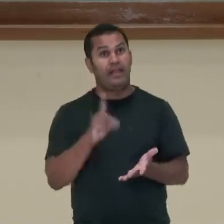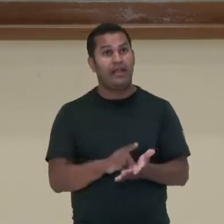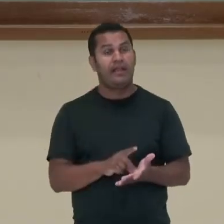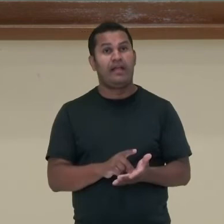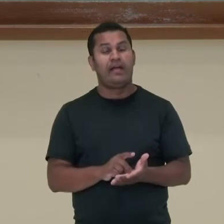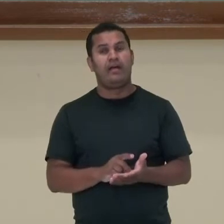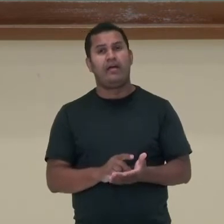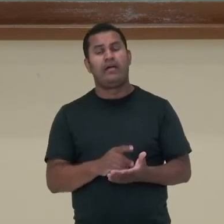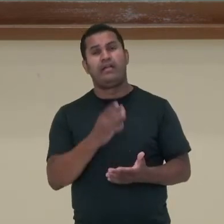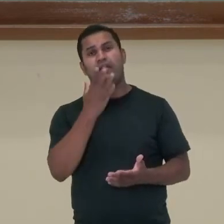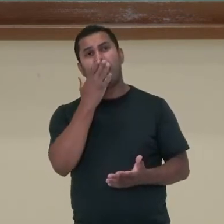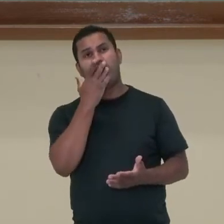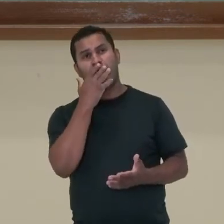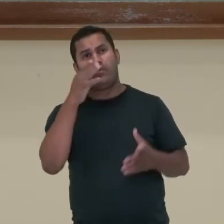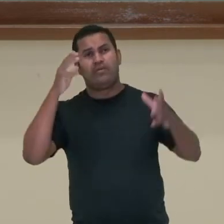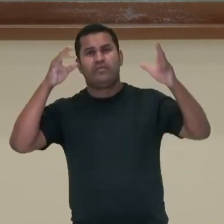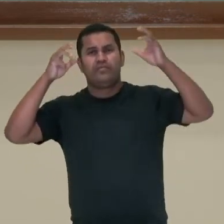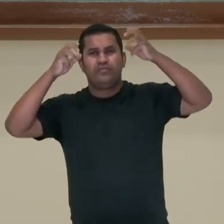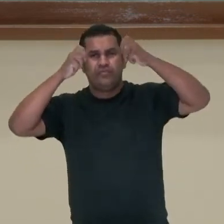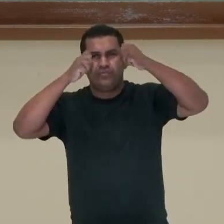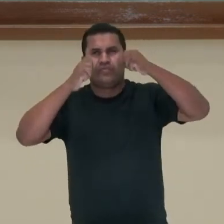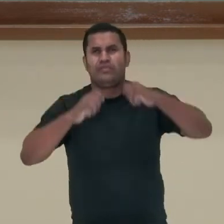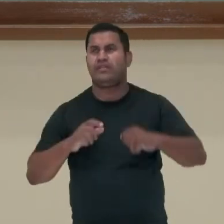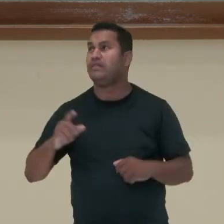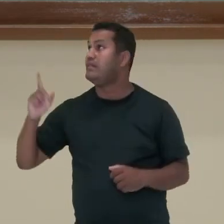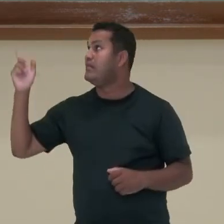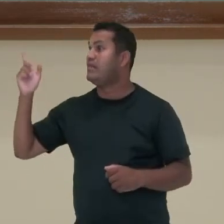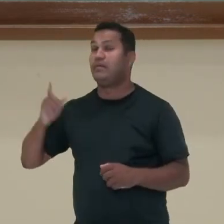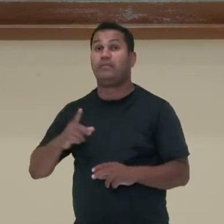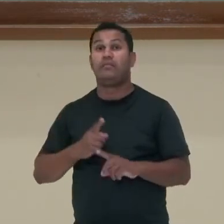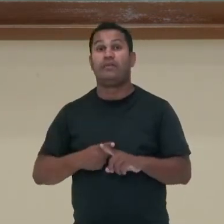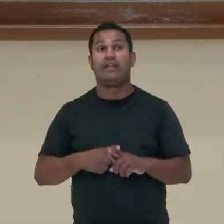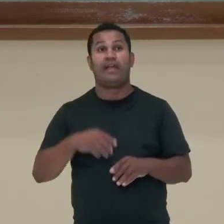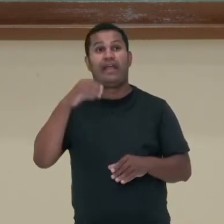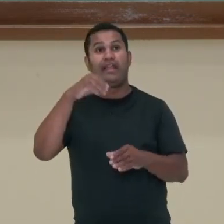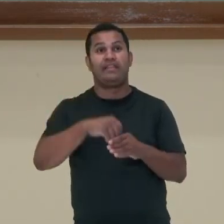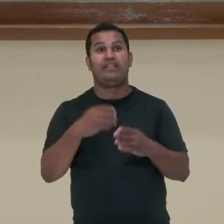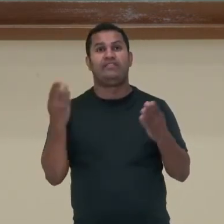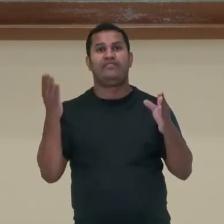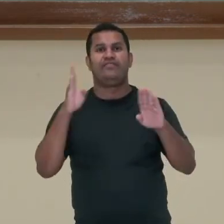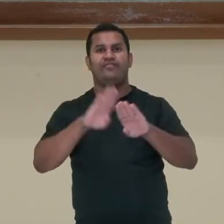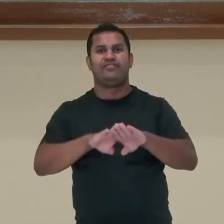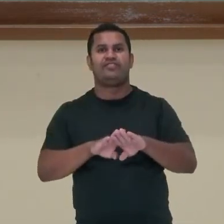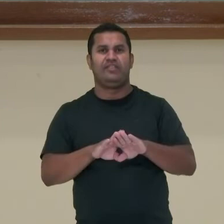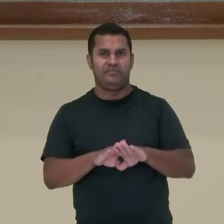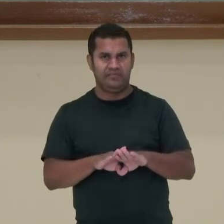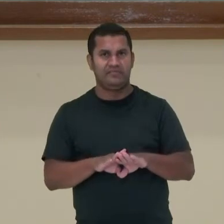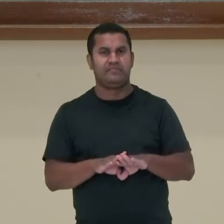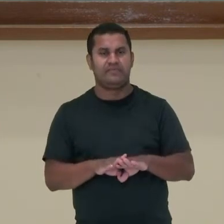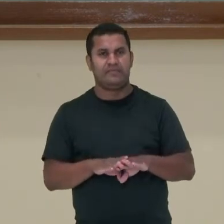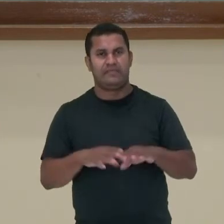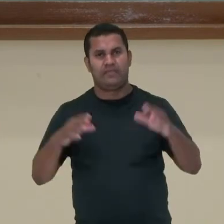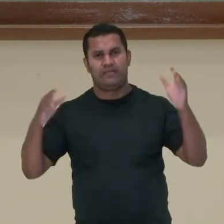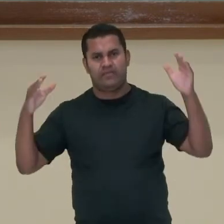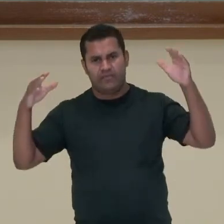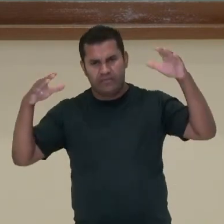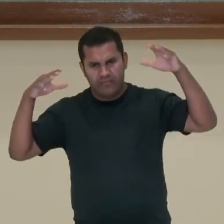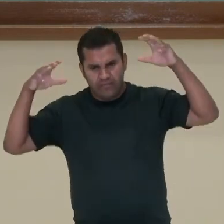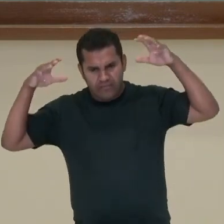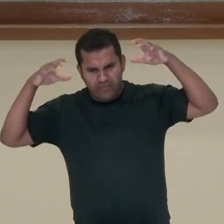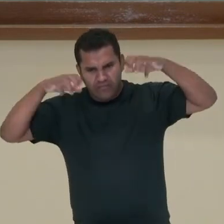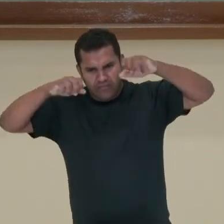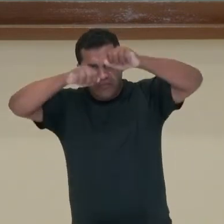muito, muito escuras, porque ele pintava em ambiente fechado ainda. Quando ele vai para o ambiente aberto, que ele começa a pegar aquele